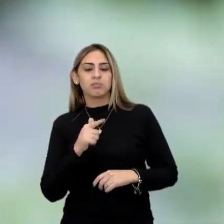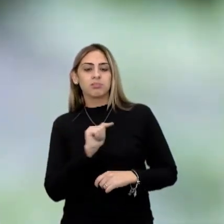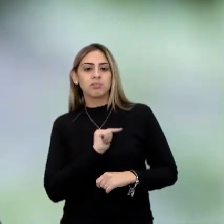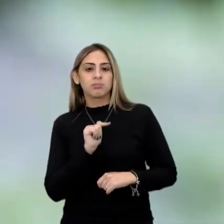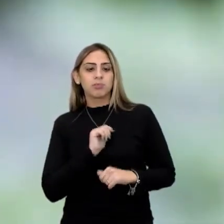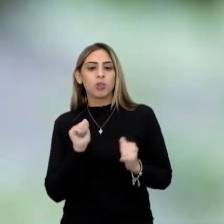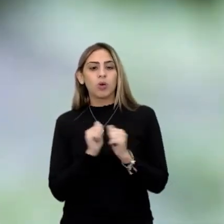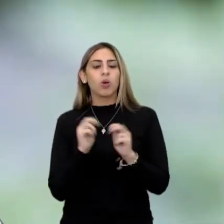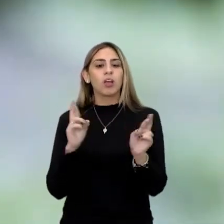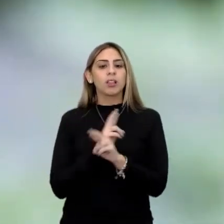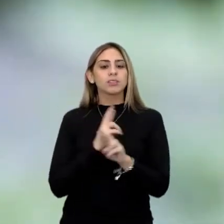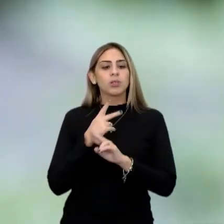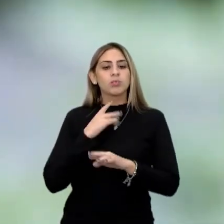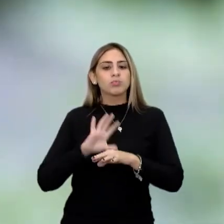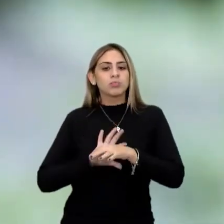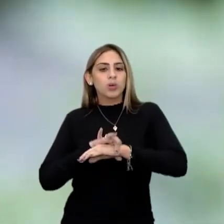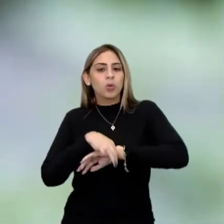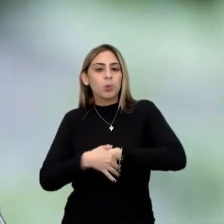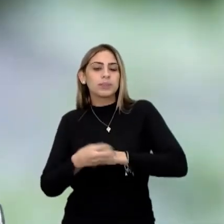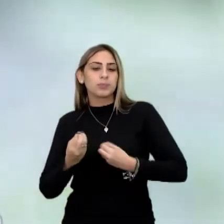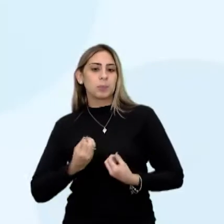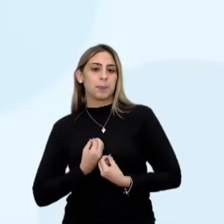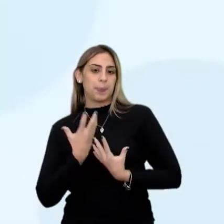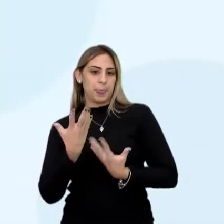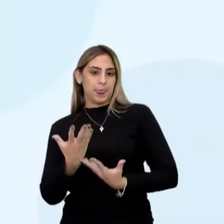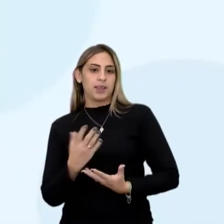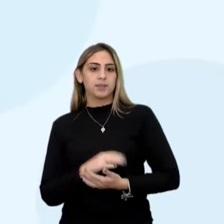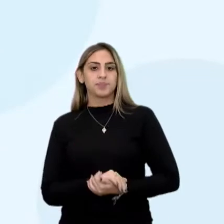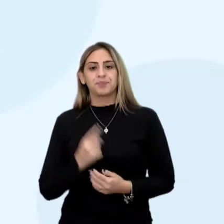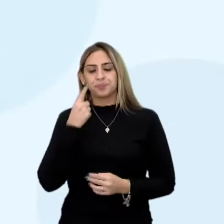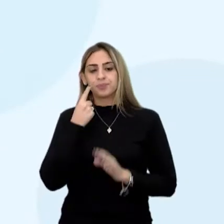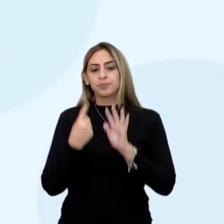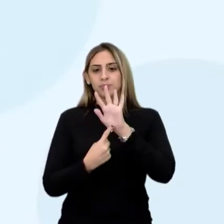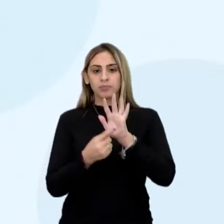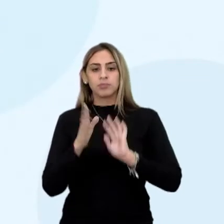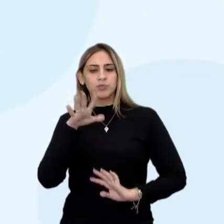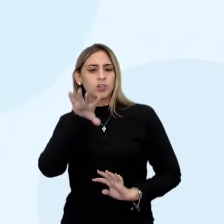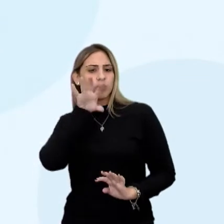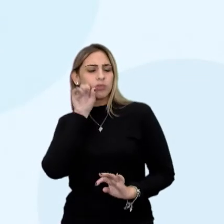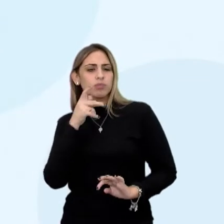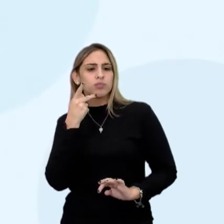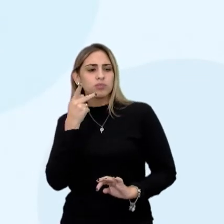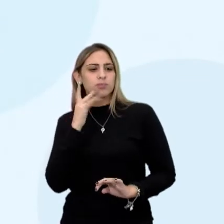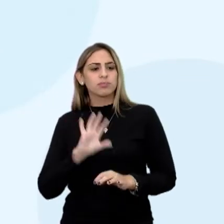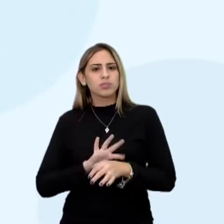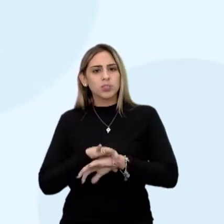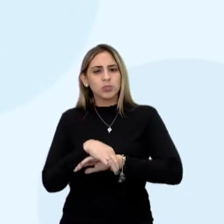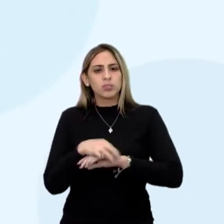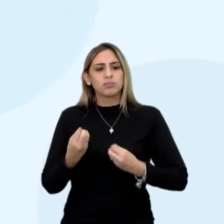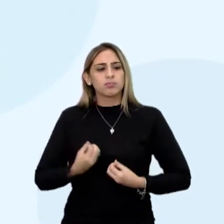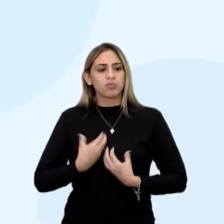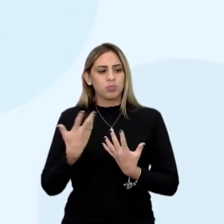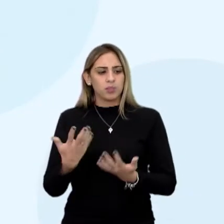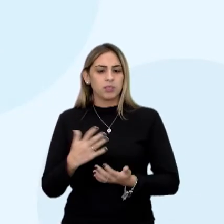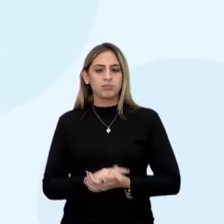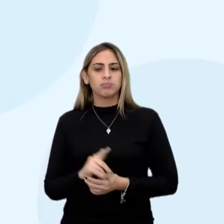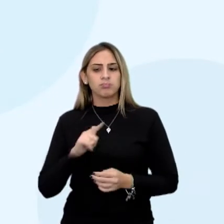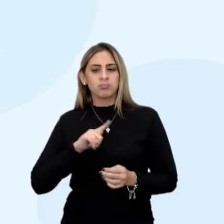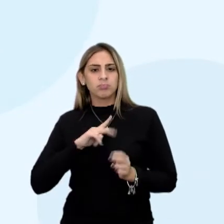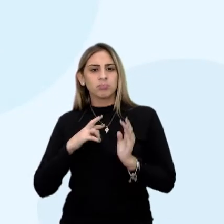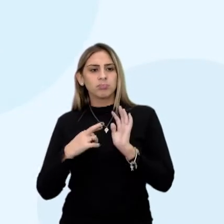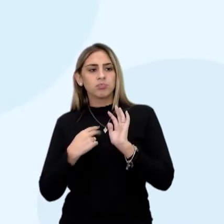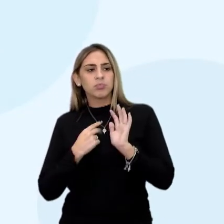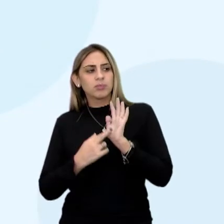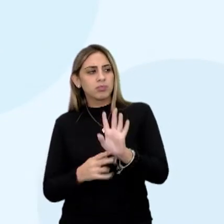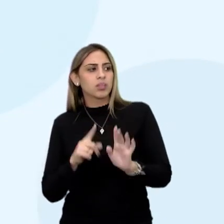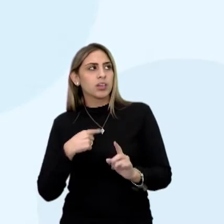com relação à segurança da informação. Olha só na tela aí para vocês. Você já ouviu falar em segurança da informação? Se trata da defesa de